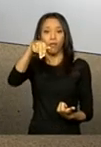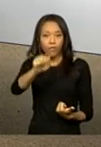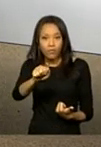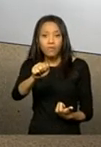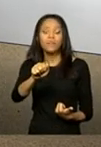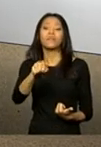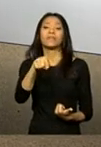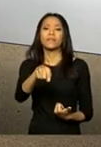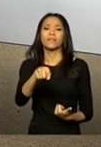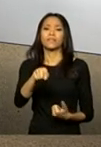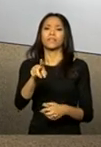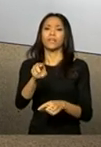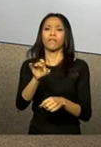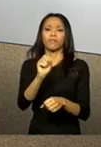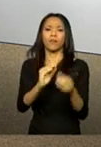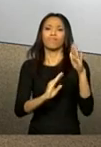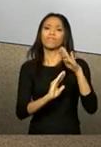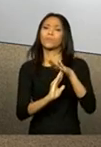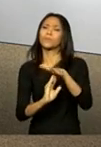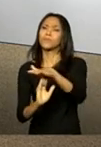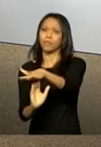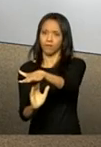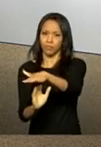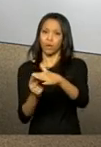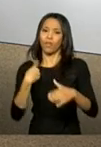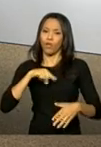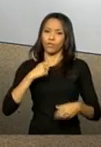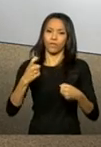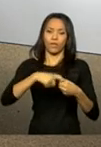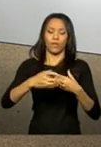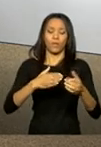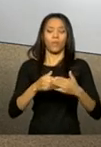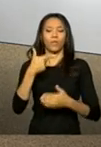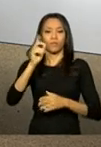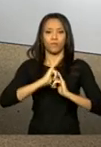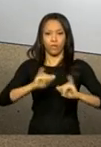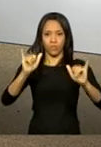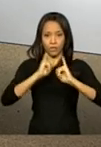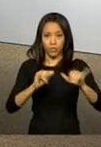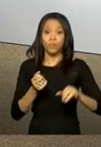Zeller, que estava no cargo interinamente. Nós podemos voltar a qualquer momento com